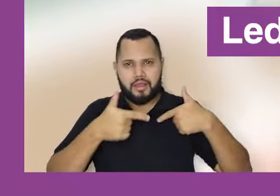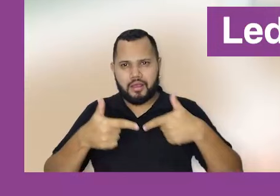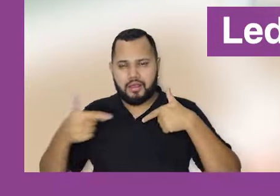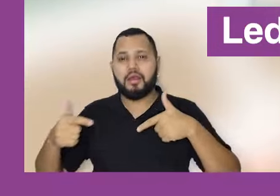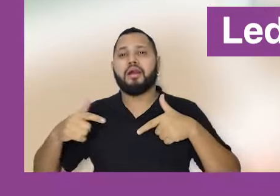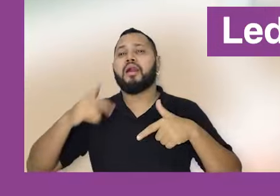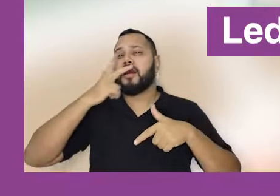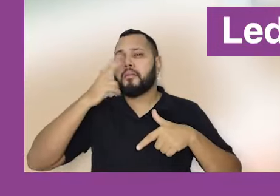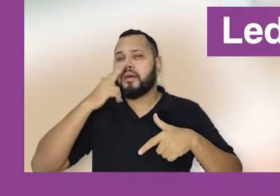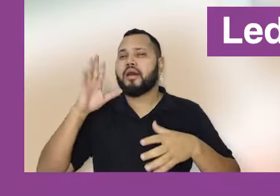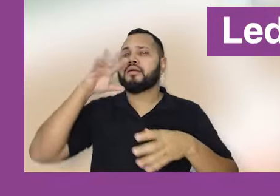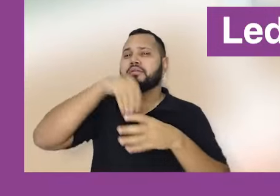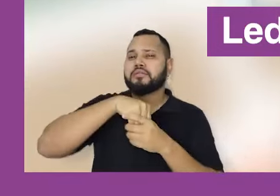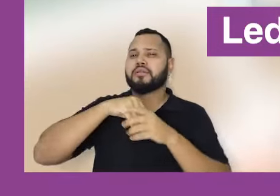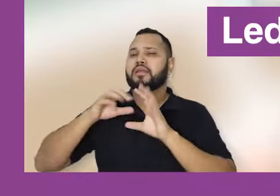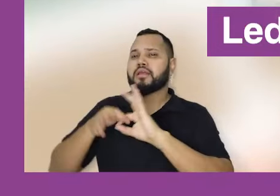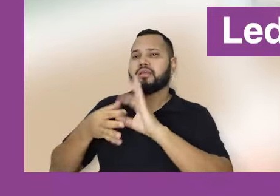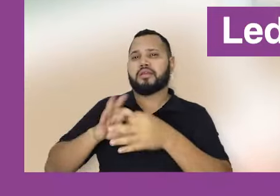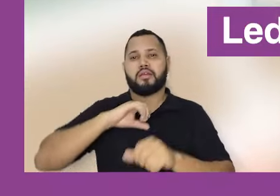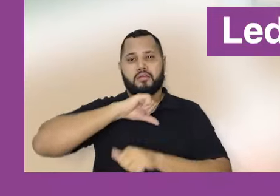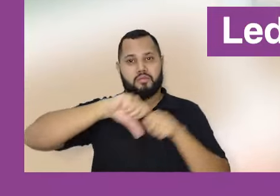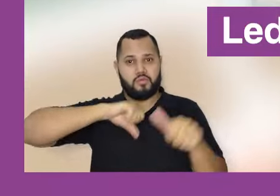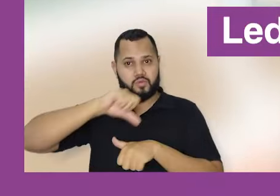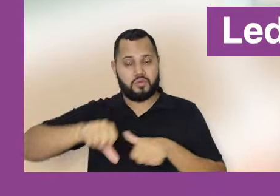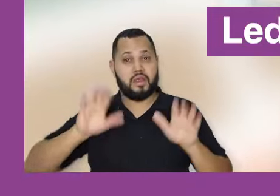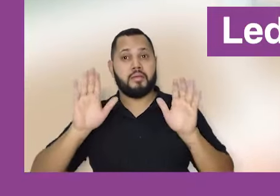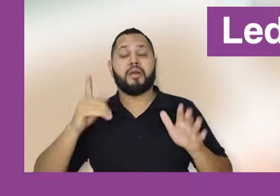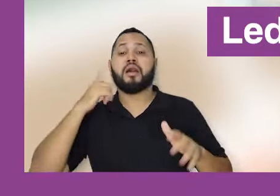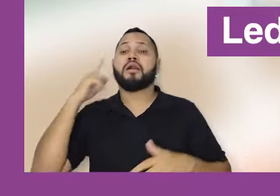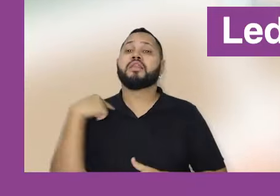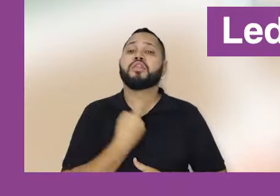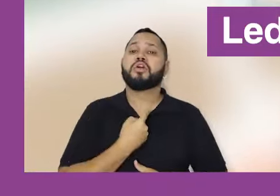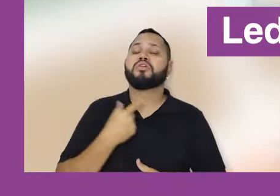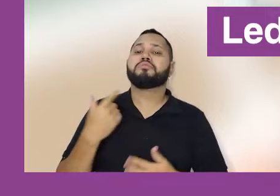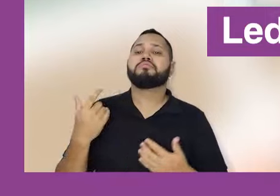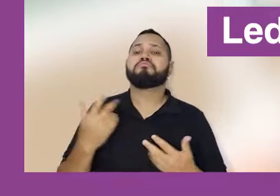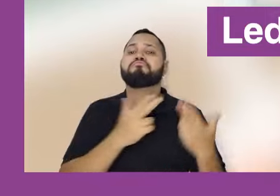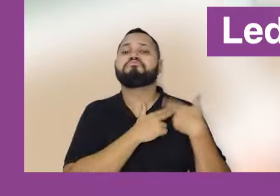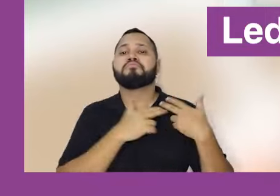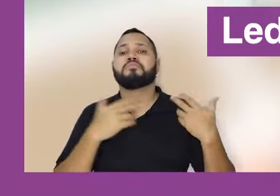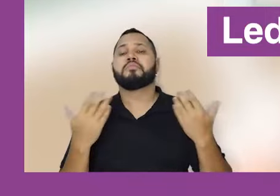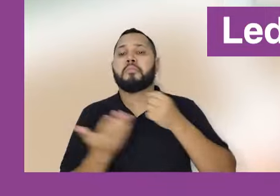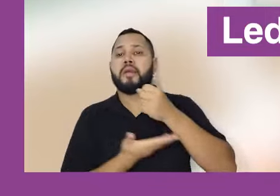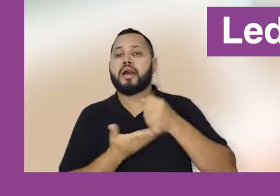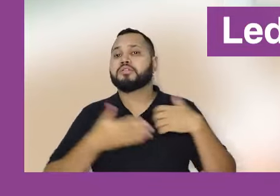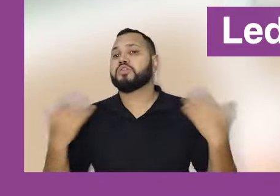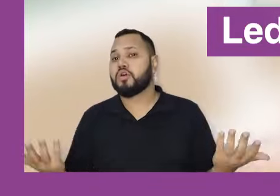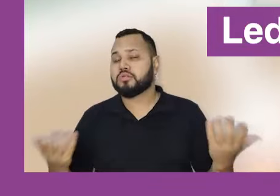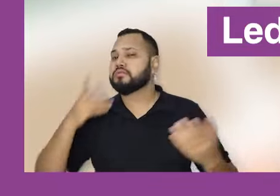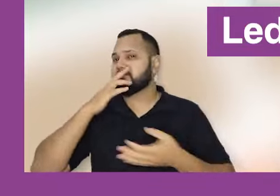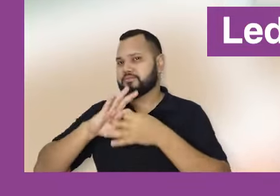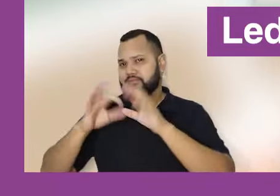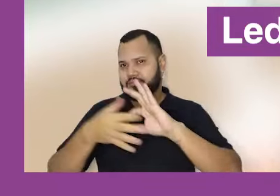as ondas surgem bem e vão e o contexto muda mas qual é o nosso valor base As Nossas ações estão